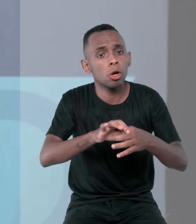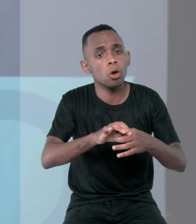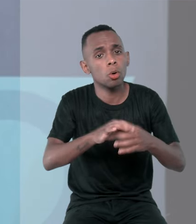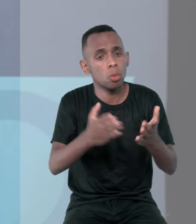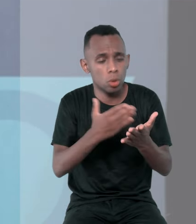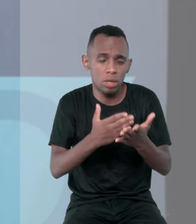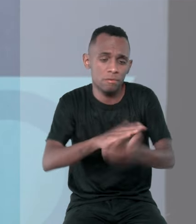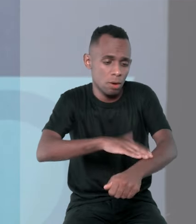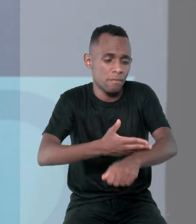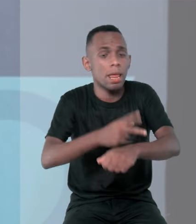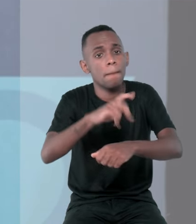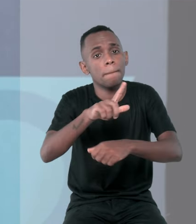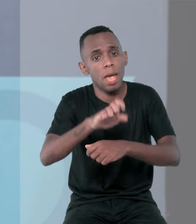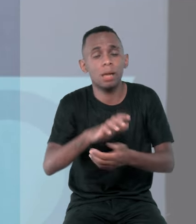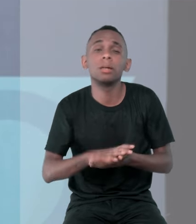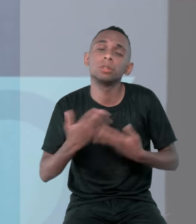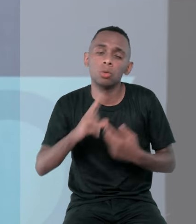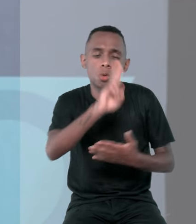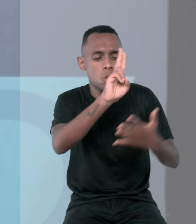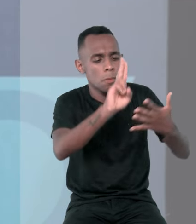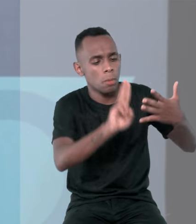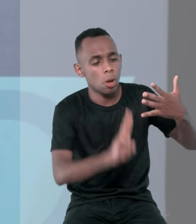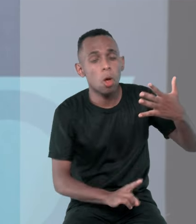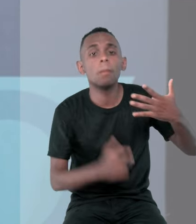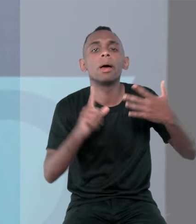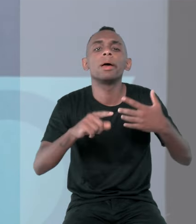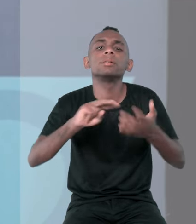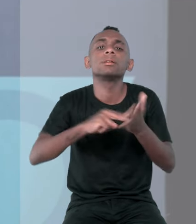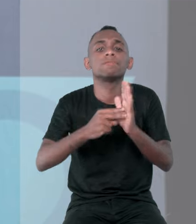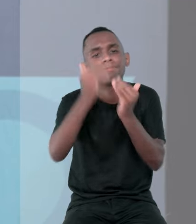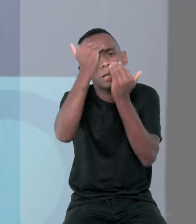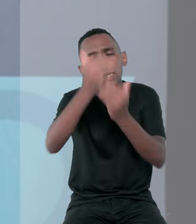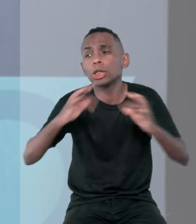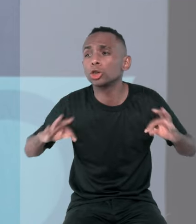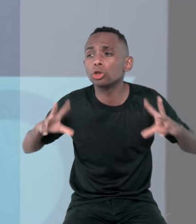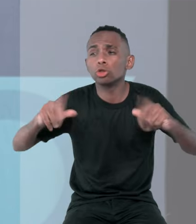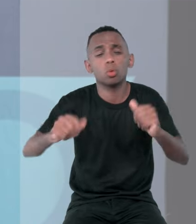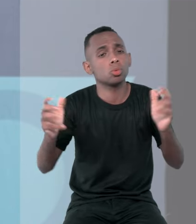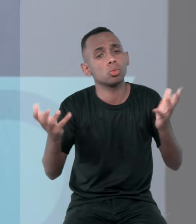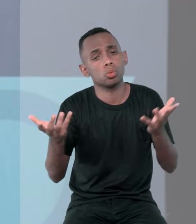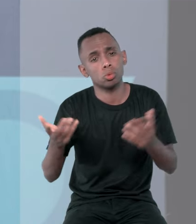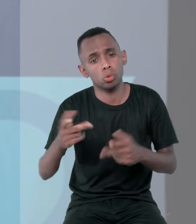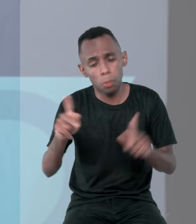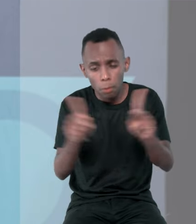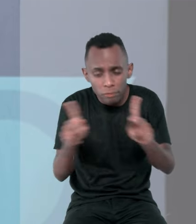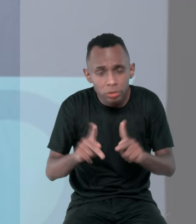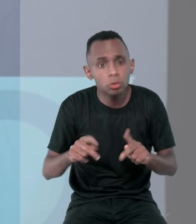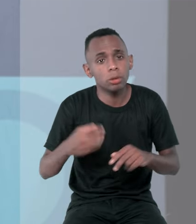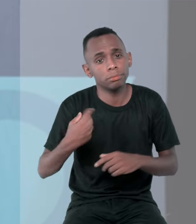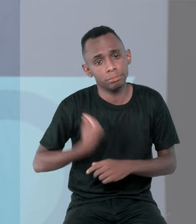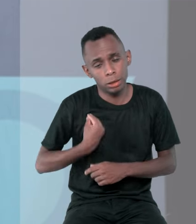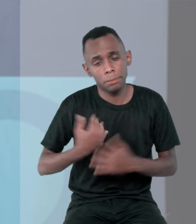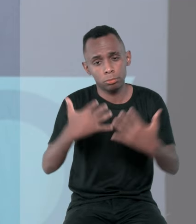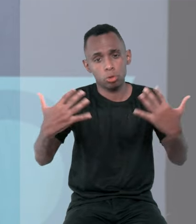gente vai aqui dizer o nome desses professores é um modo de a gente agradecer a todos os professores que estão aqui